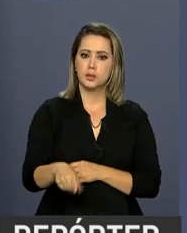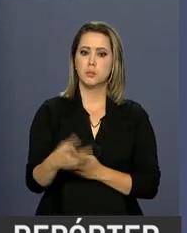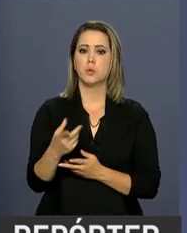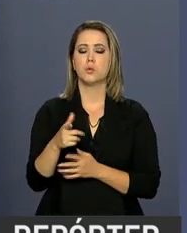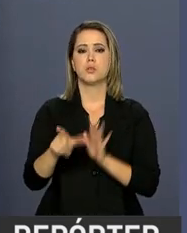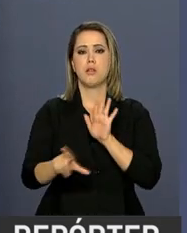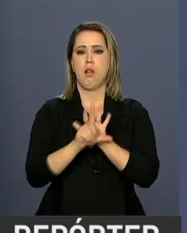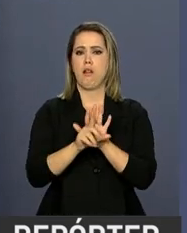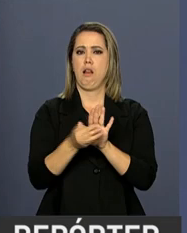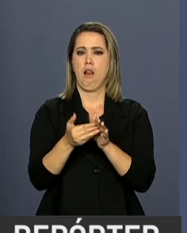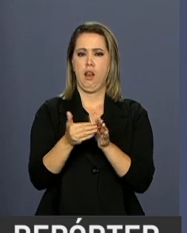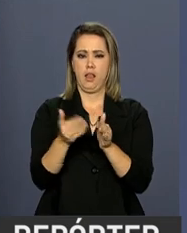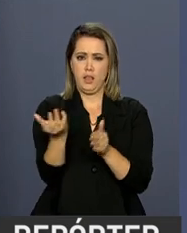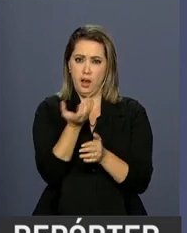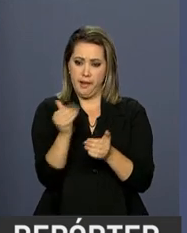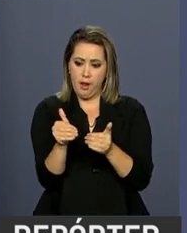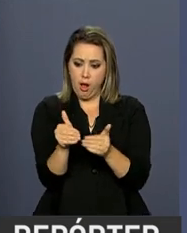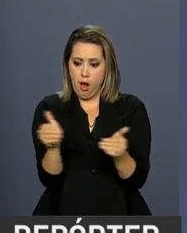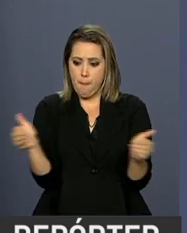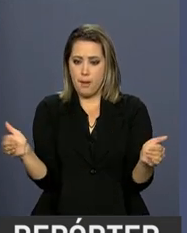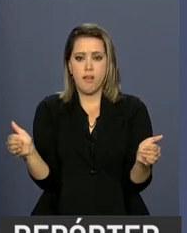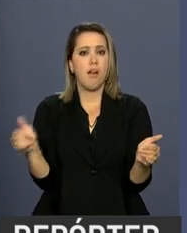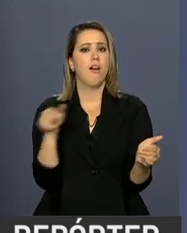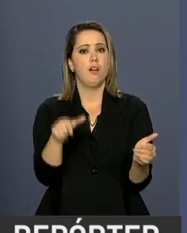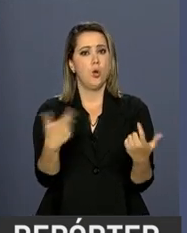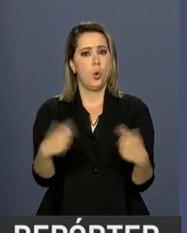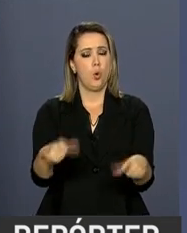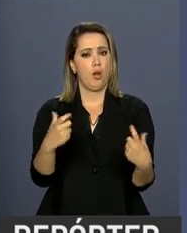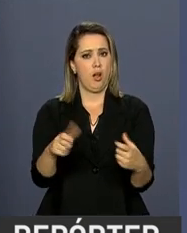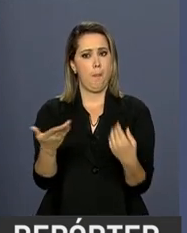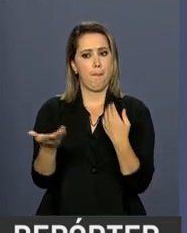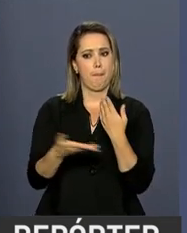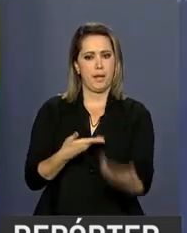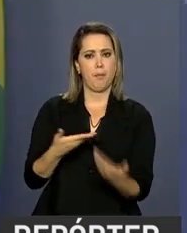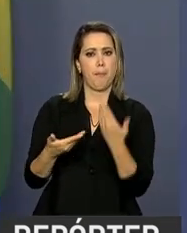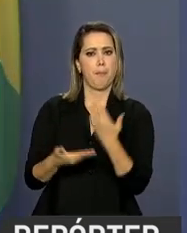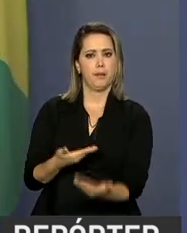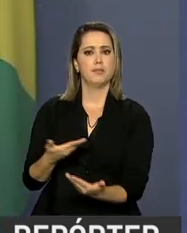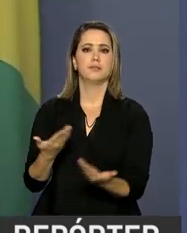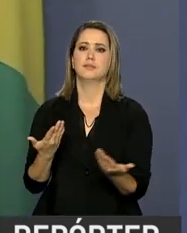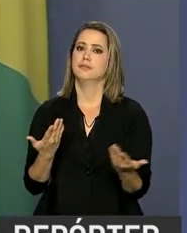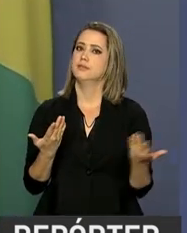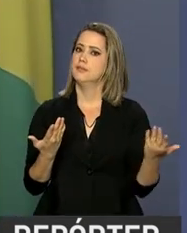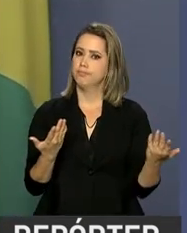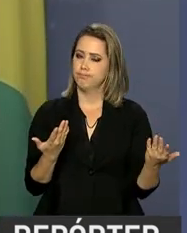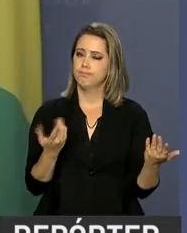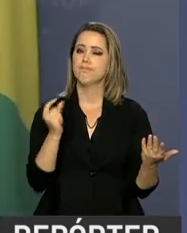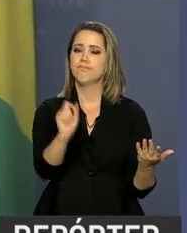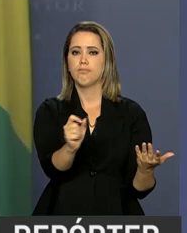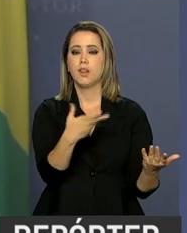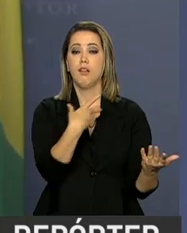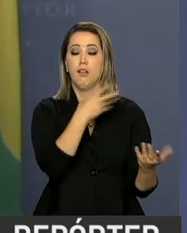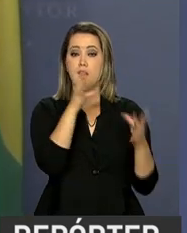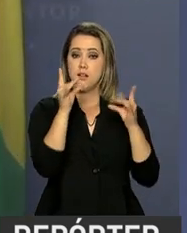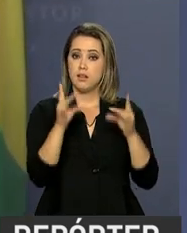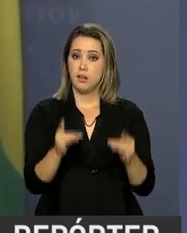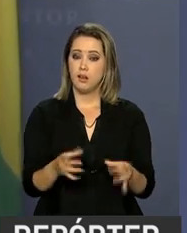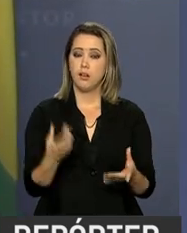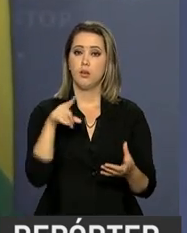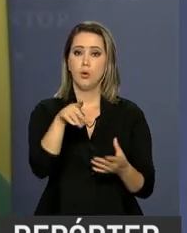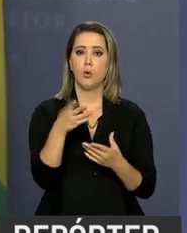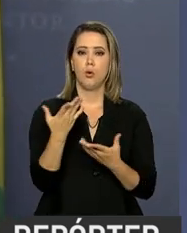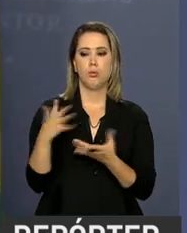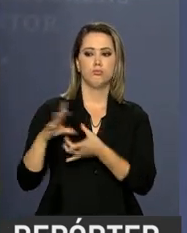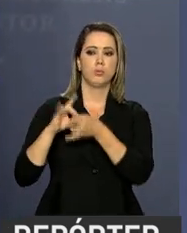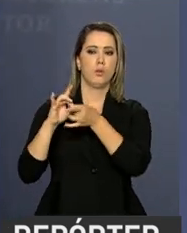enormemente áreas propícias, digamos assim, para o desmatamento. Temer ressaltou convergências entre Brasil e